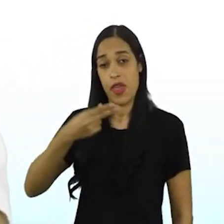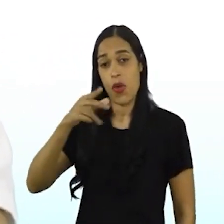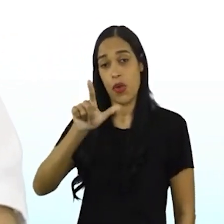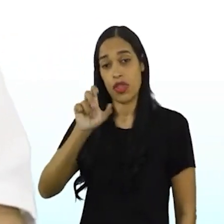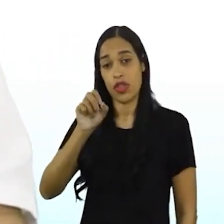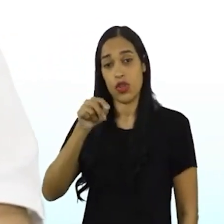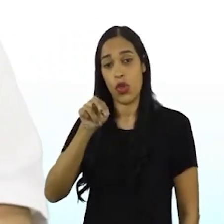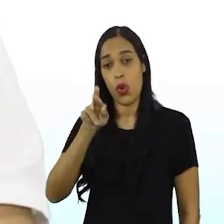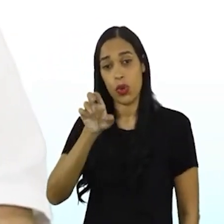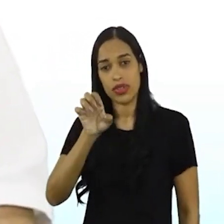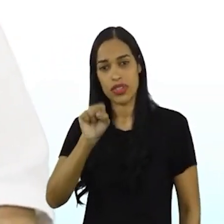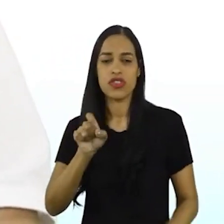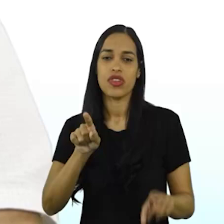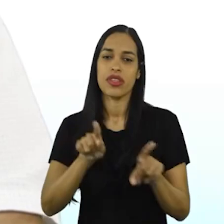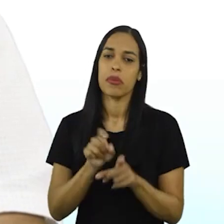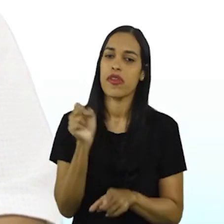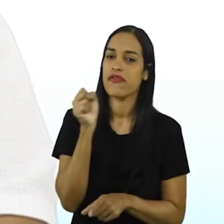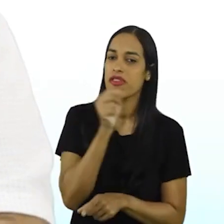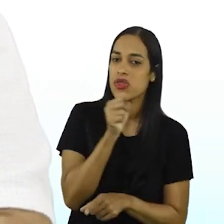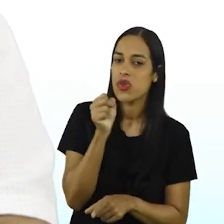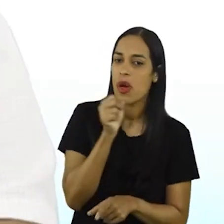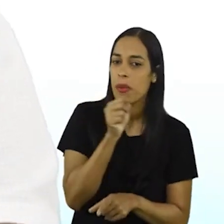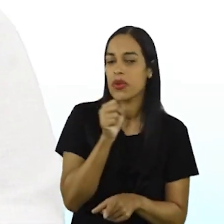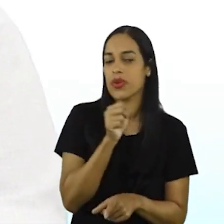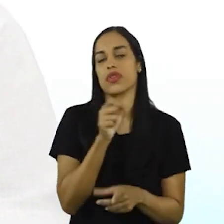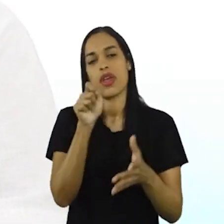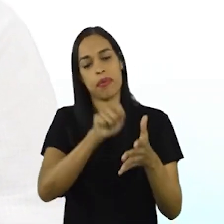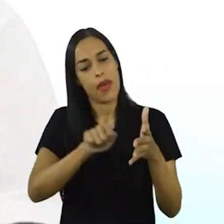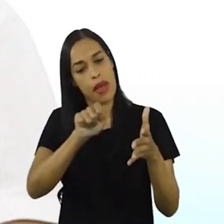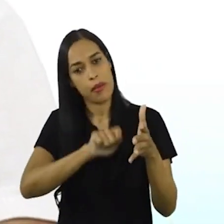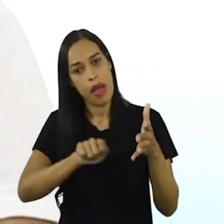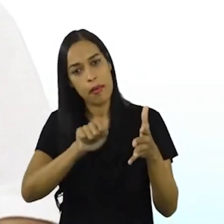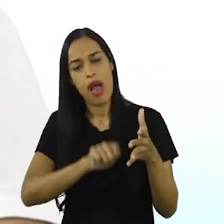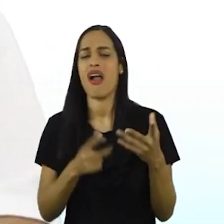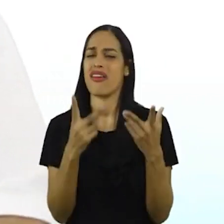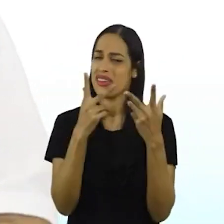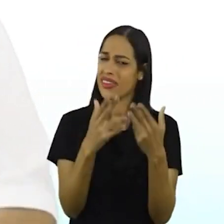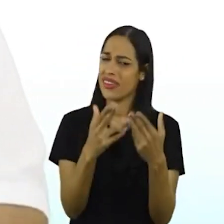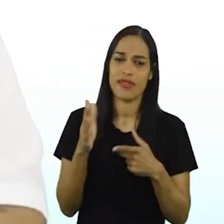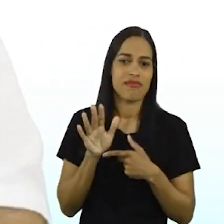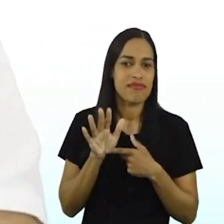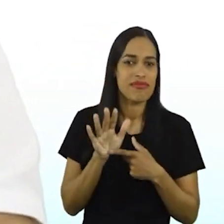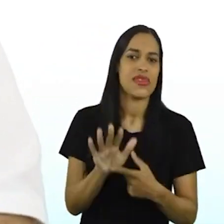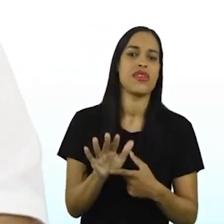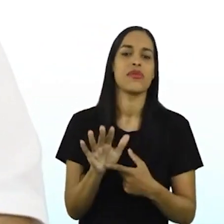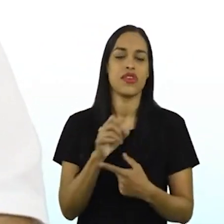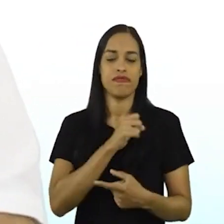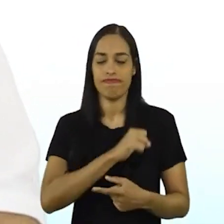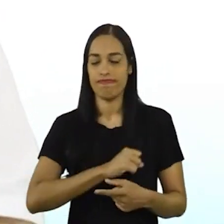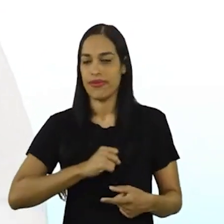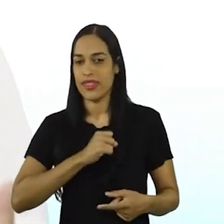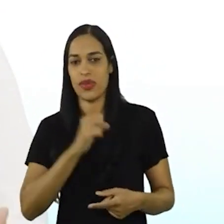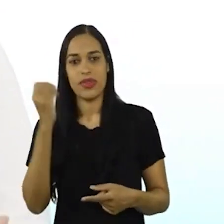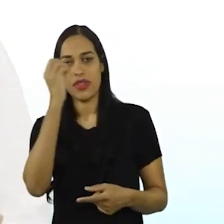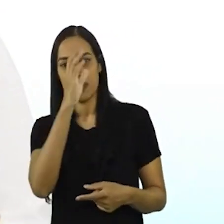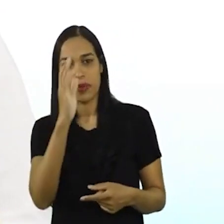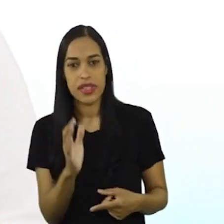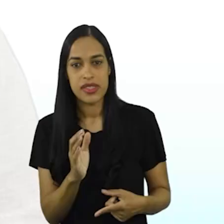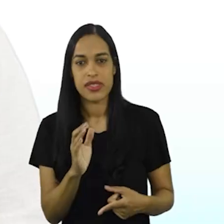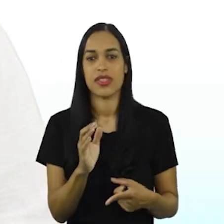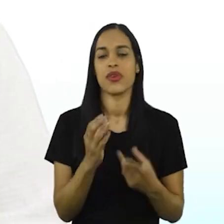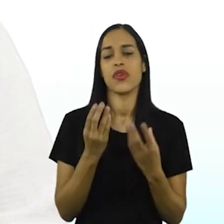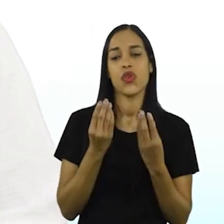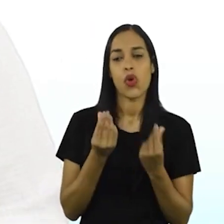Londres, e lá em Londres ele também faz uma música chamada London, London, que também retrata, né, a saudade do